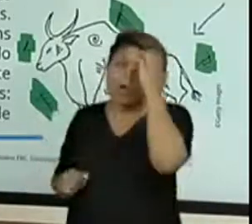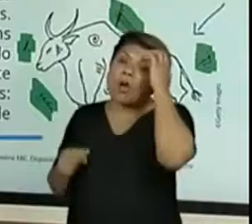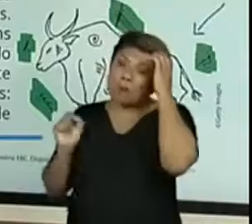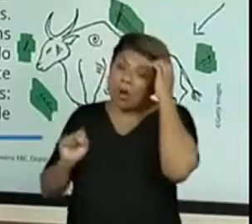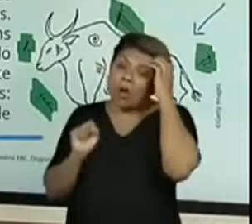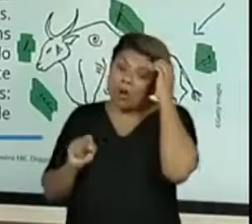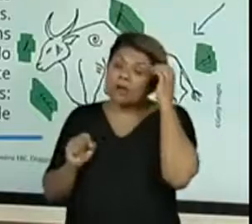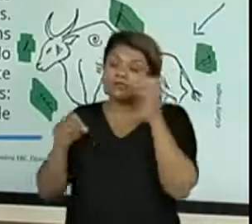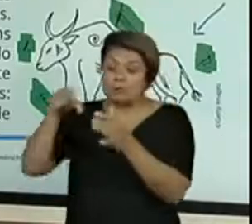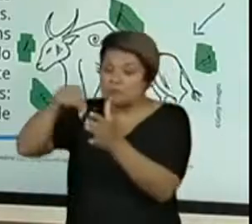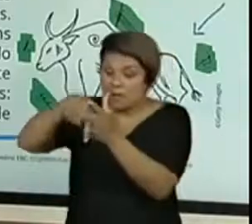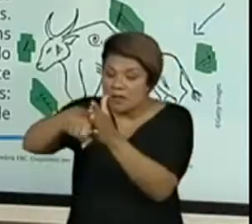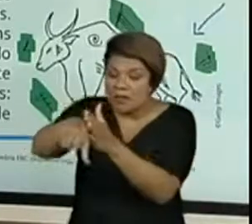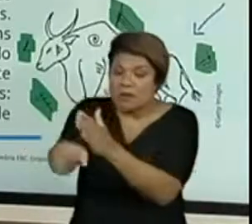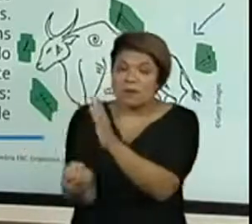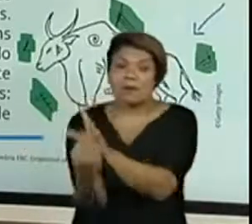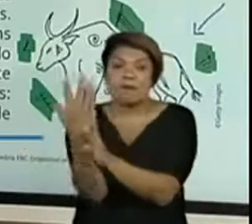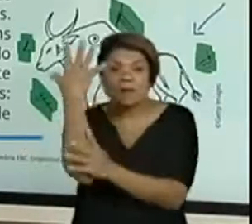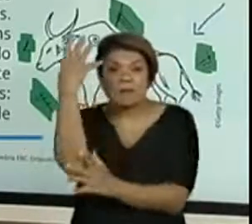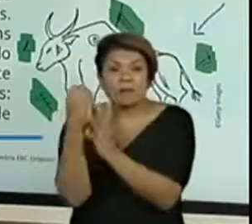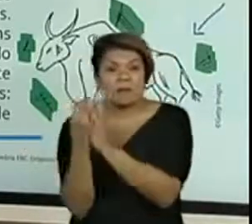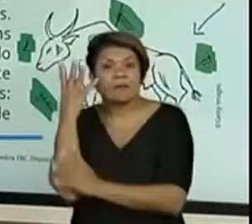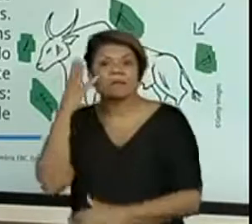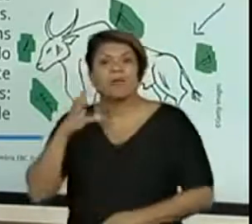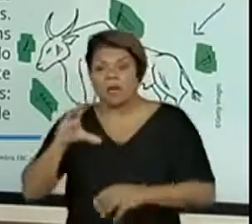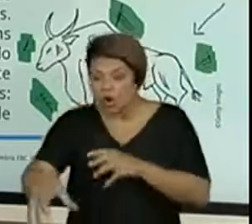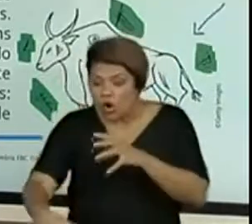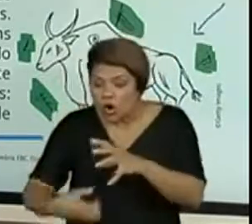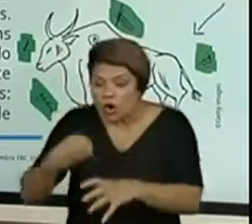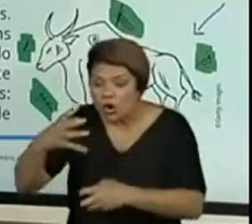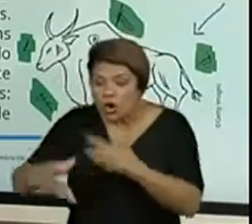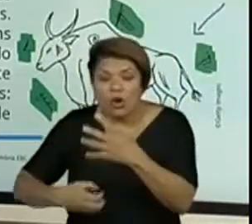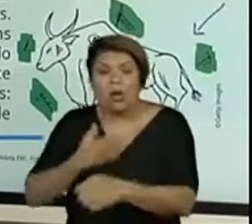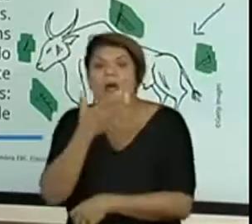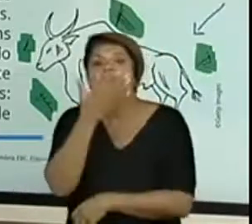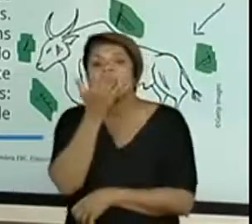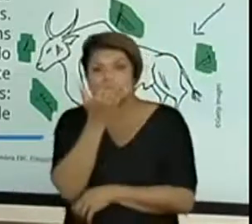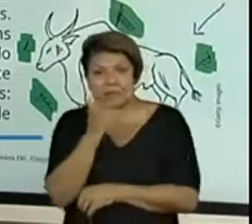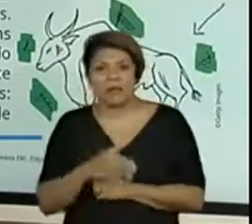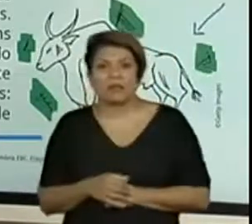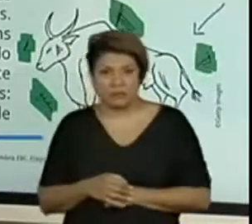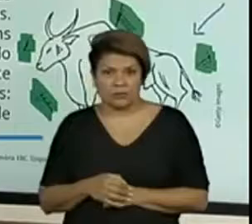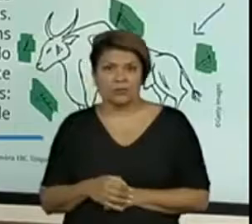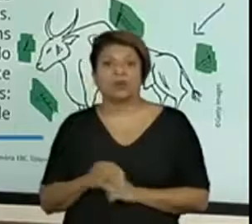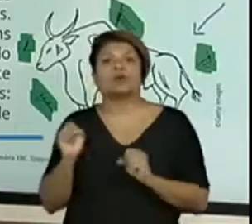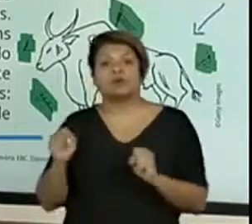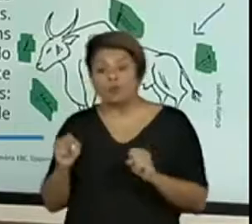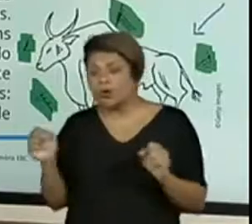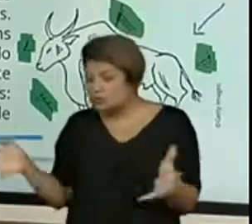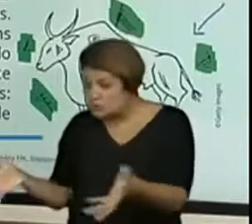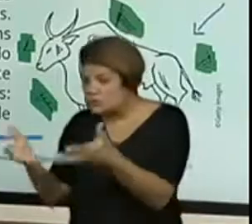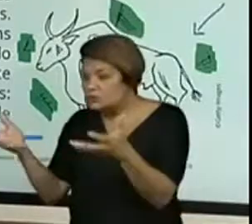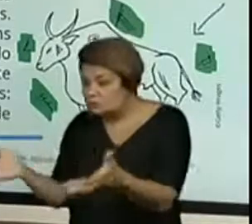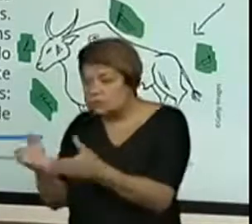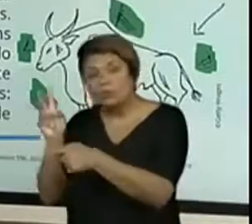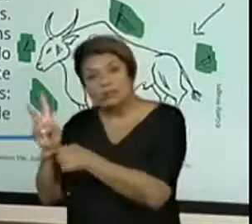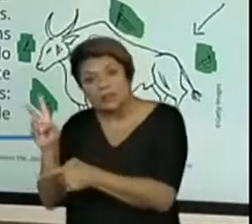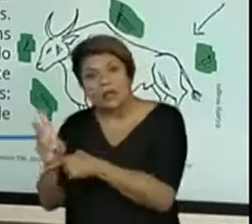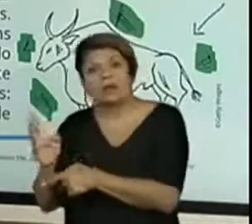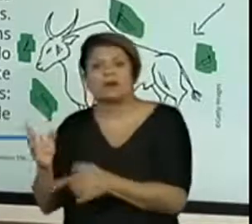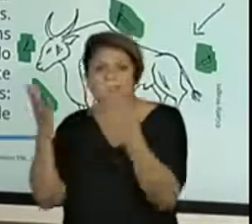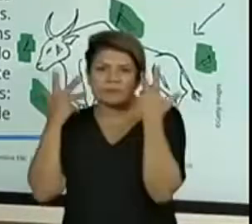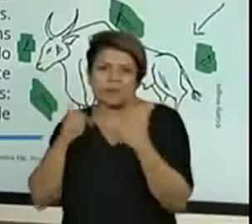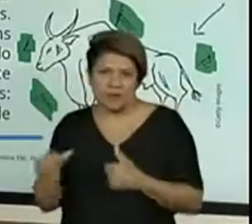então, plantar aí os seus alimentos, ele pode criar os animais que venha a se alimentar, que venha alimentá-lo.